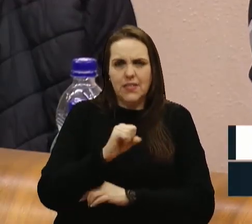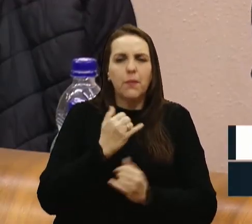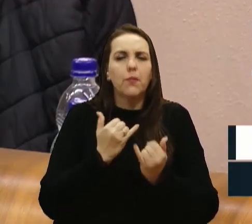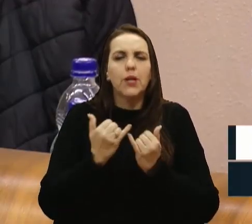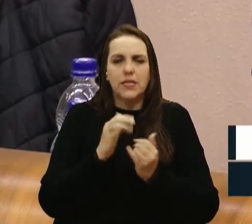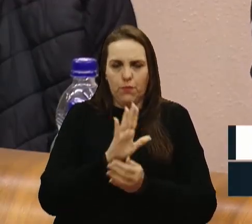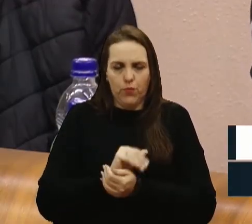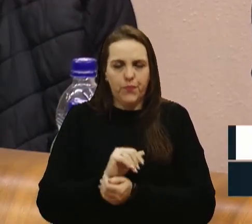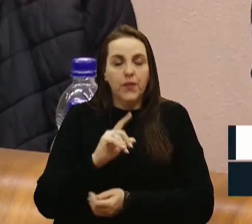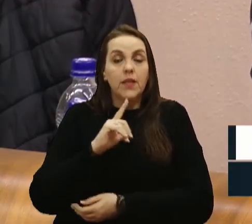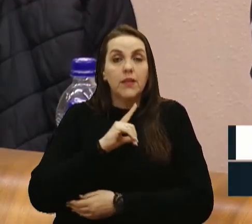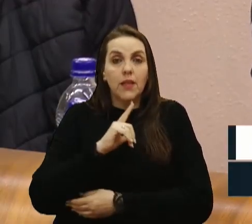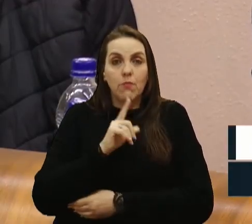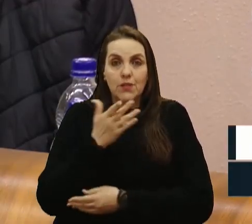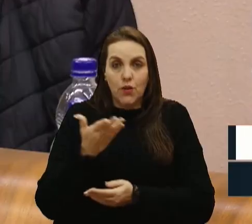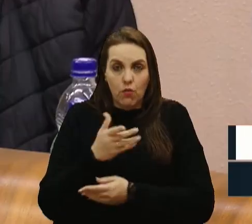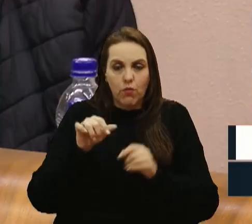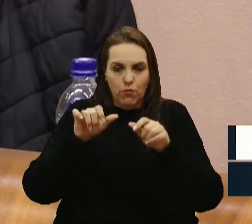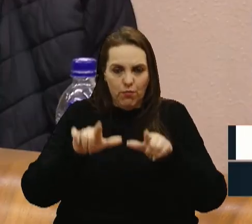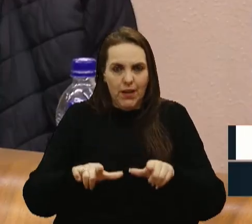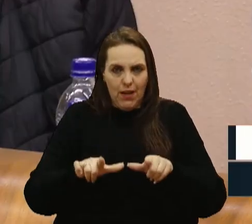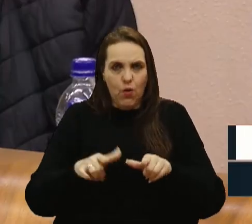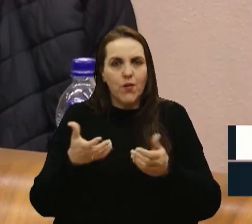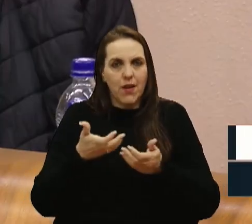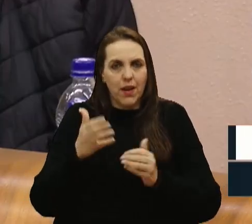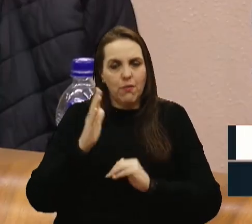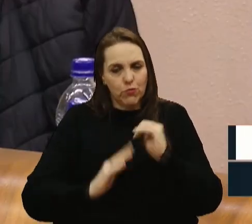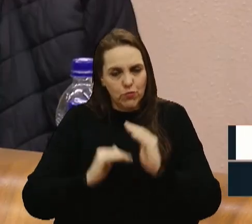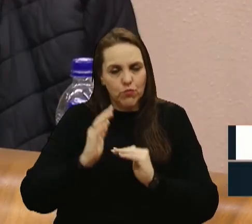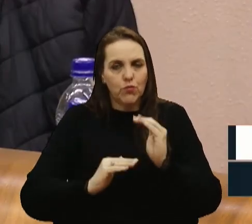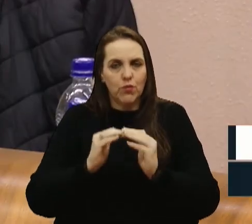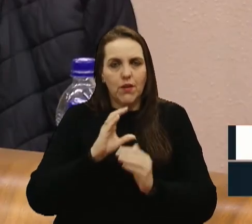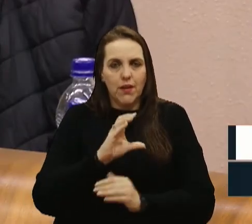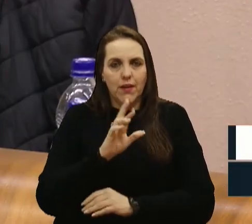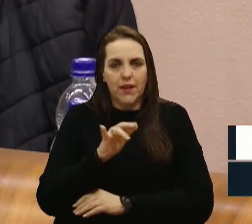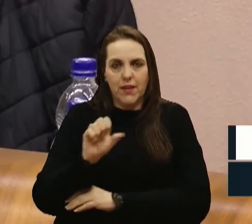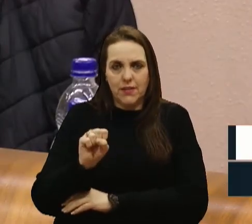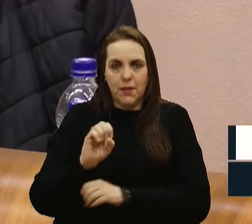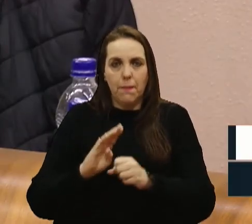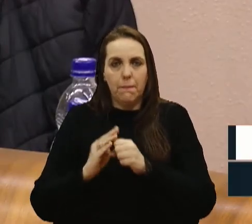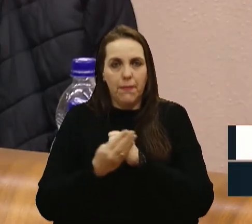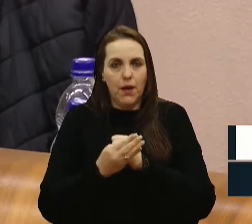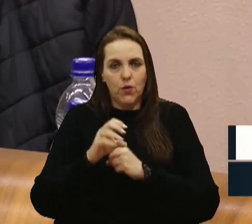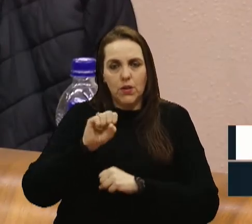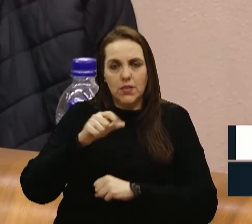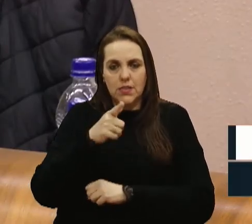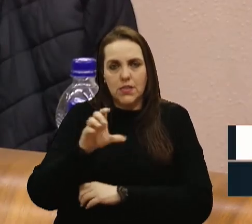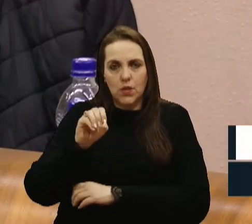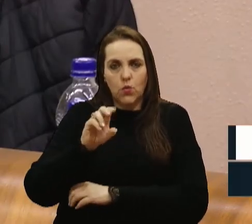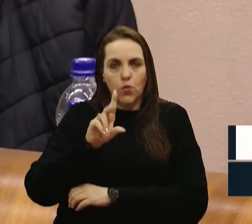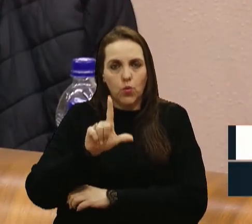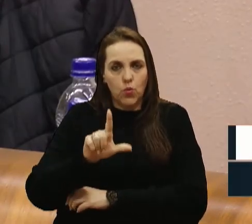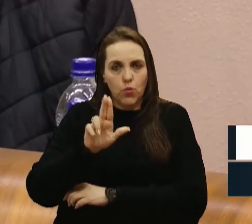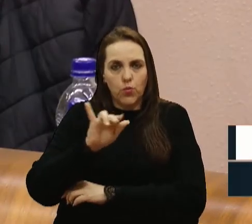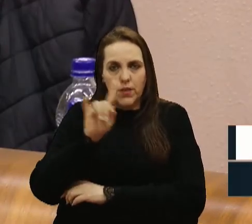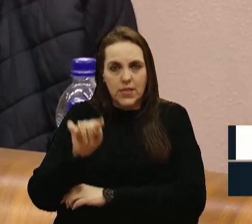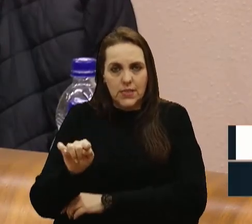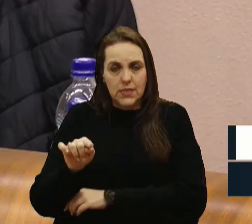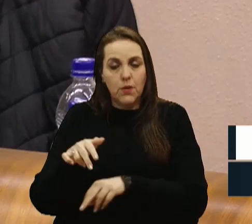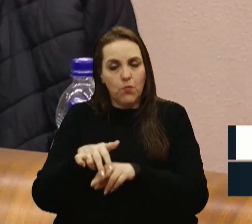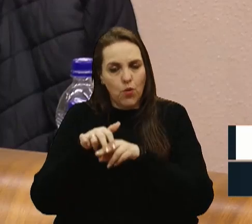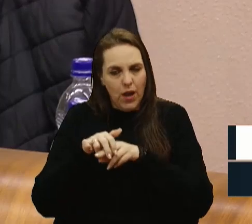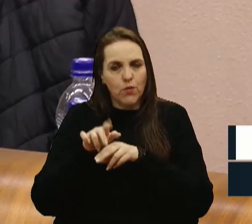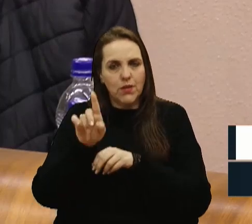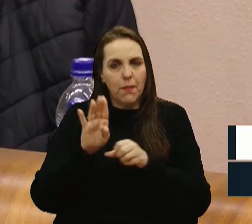com um local que a gente quer montar um CRAS no bairro São Luís, por causa do campus